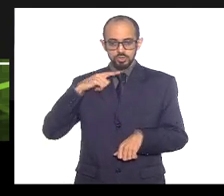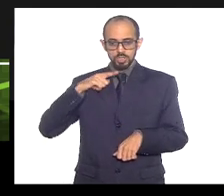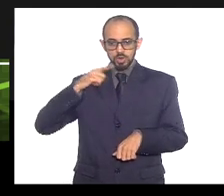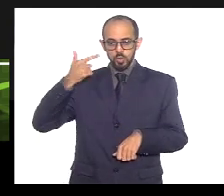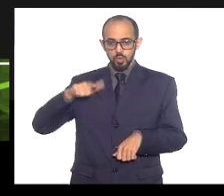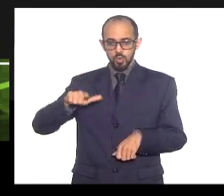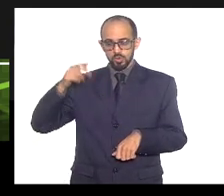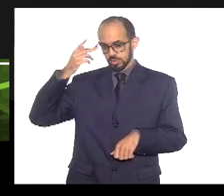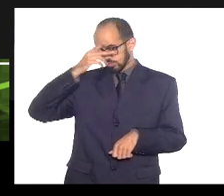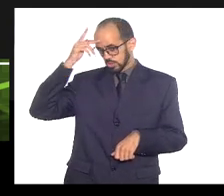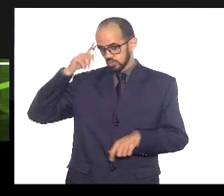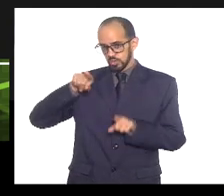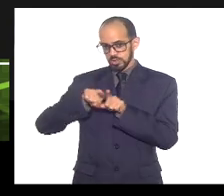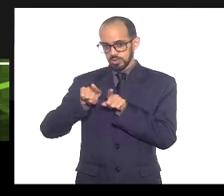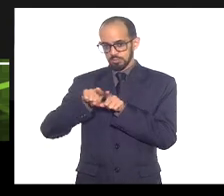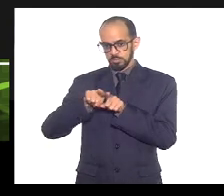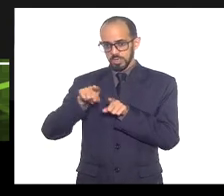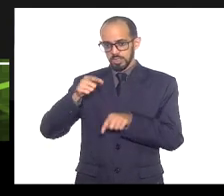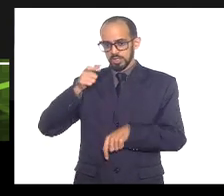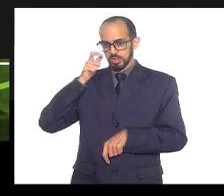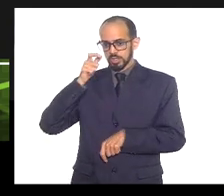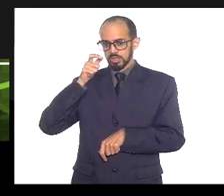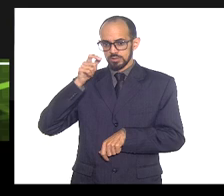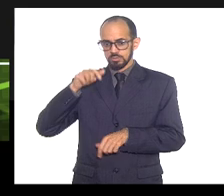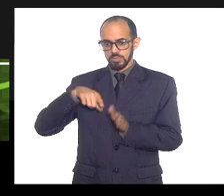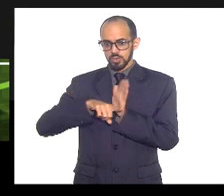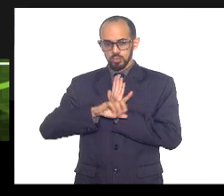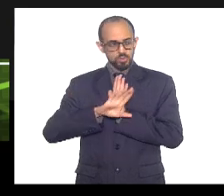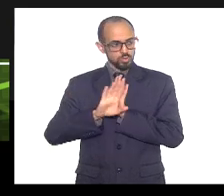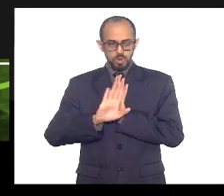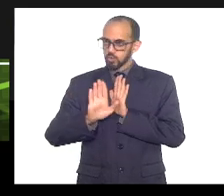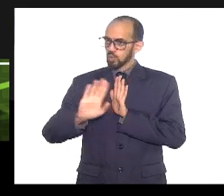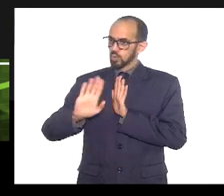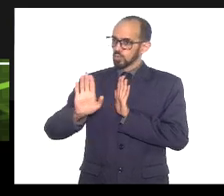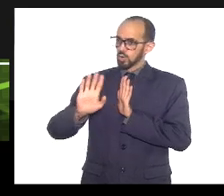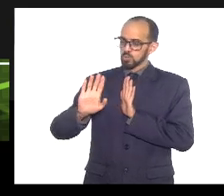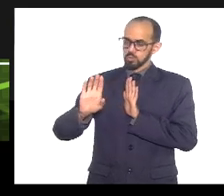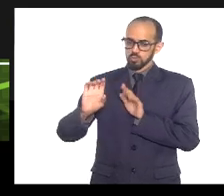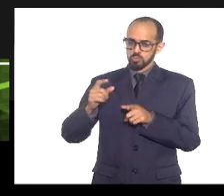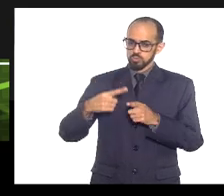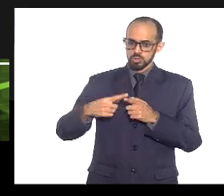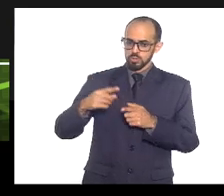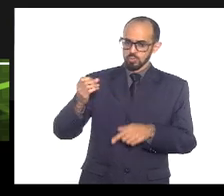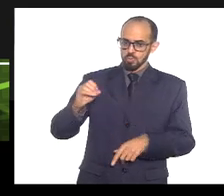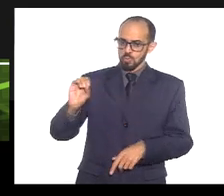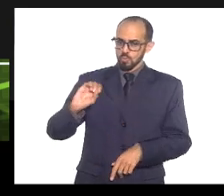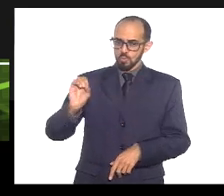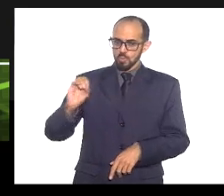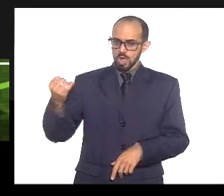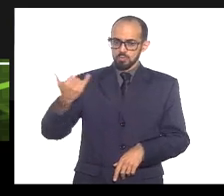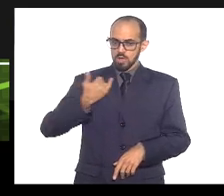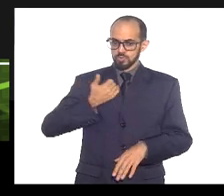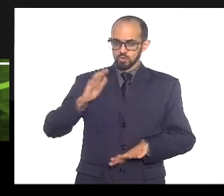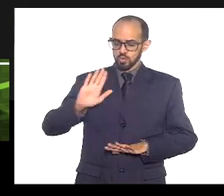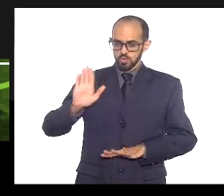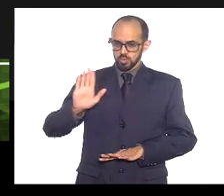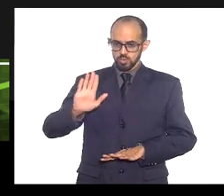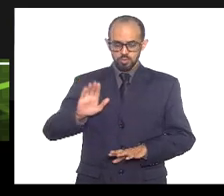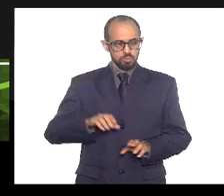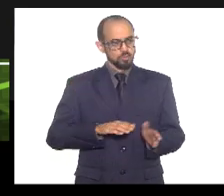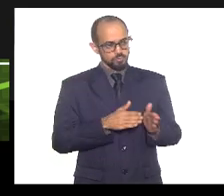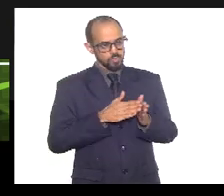que eu passei à frente de alguém. Veja, deputado, se for o caso. Não, até agora não, porque ninguém se manifestou. Por favor, doutora Magda.